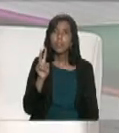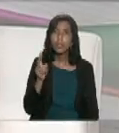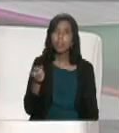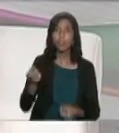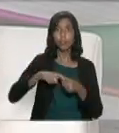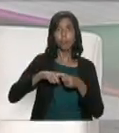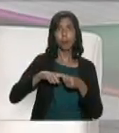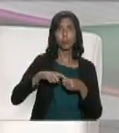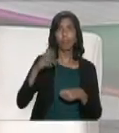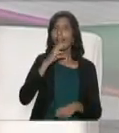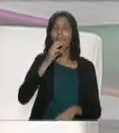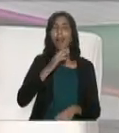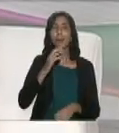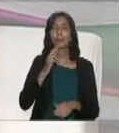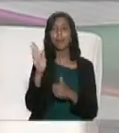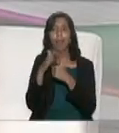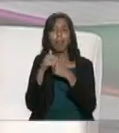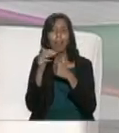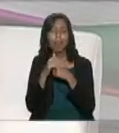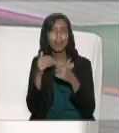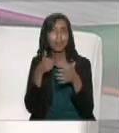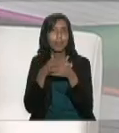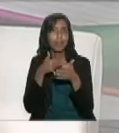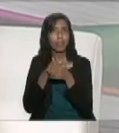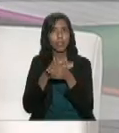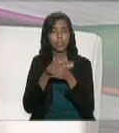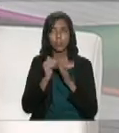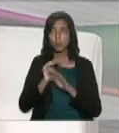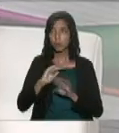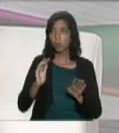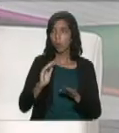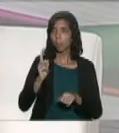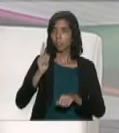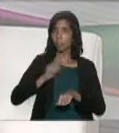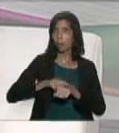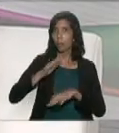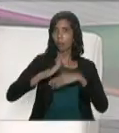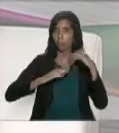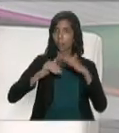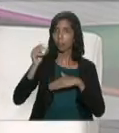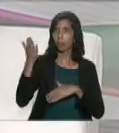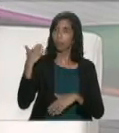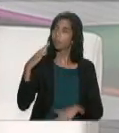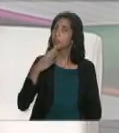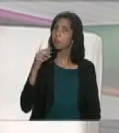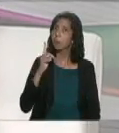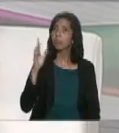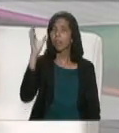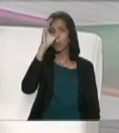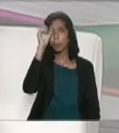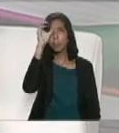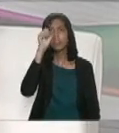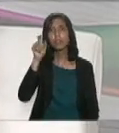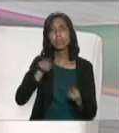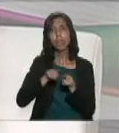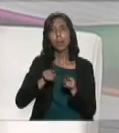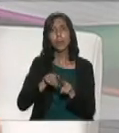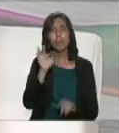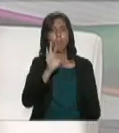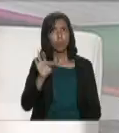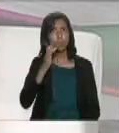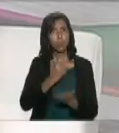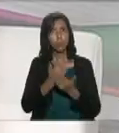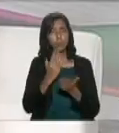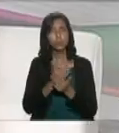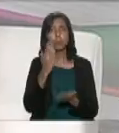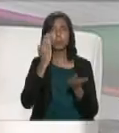rápido. E o retorno de afeto também. Então, não só assim, a prática que eu não conhecia, que eu aprendi, o fato de eu estar estudando